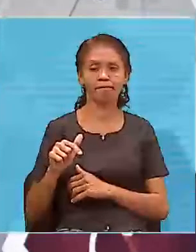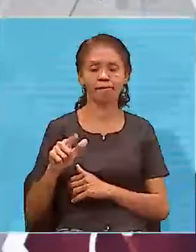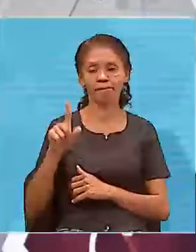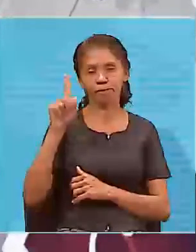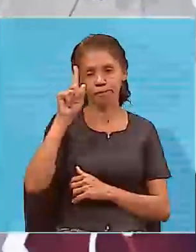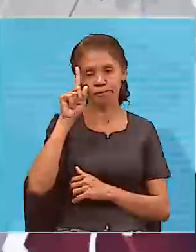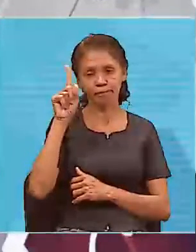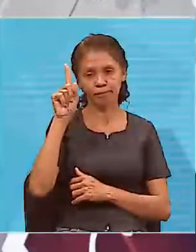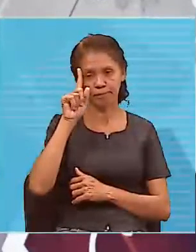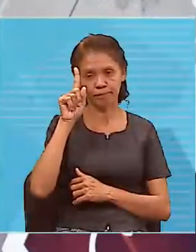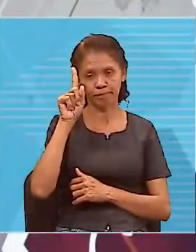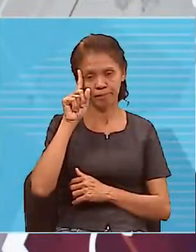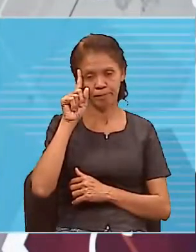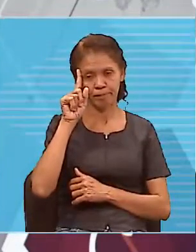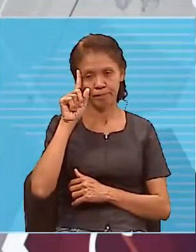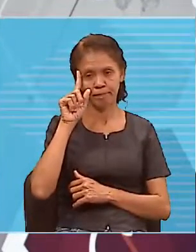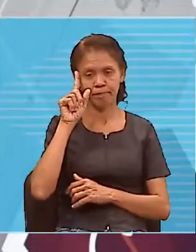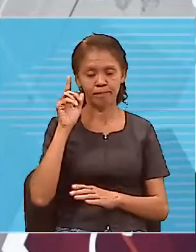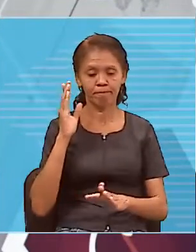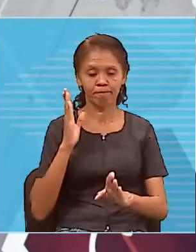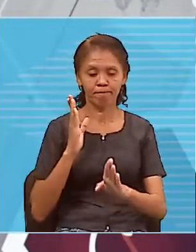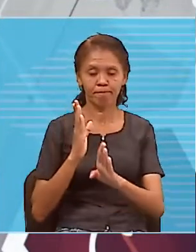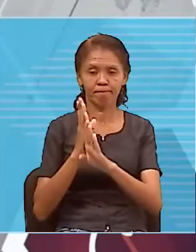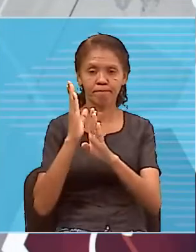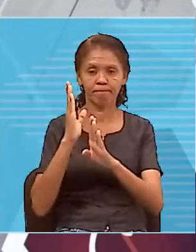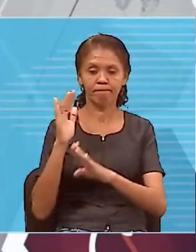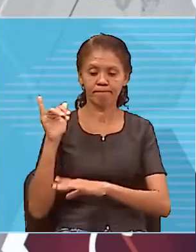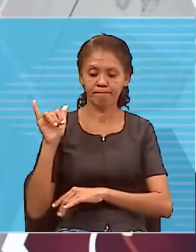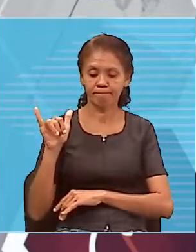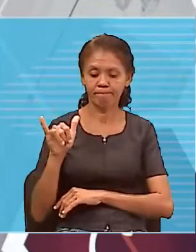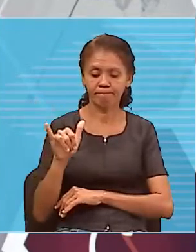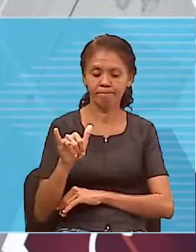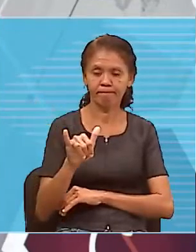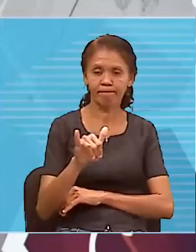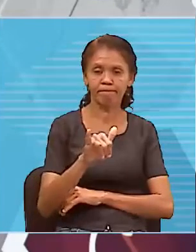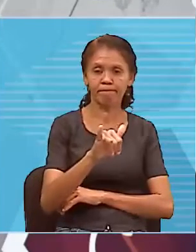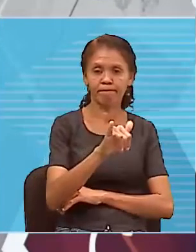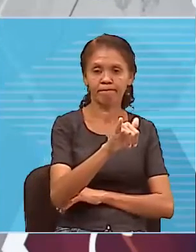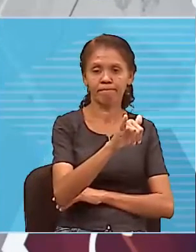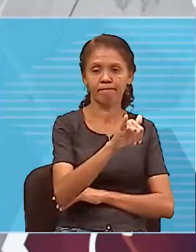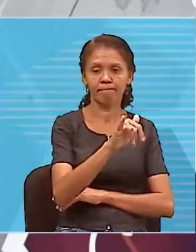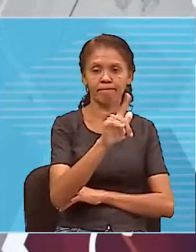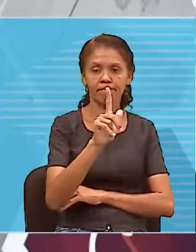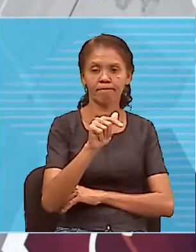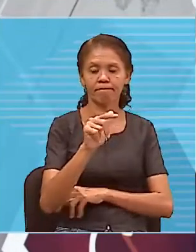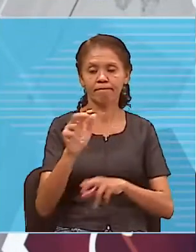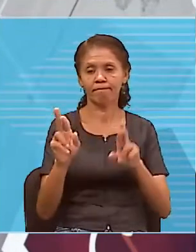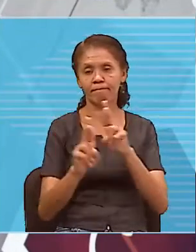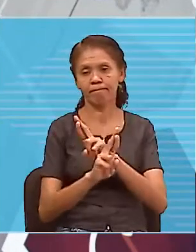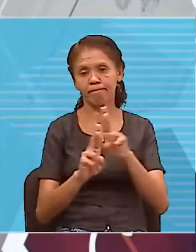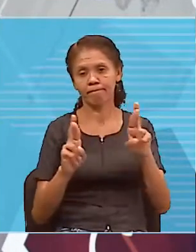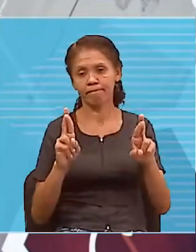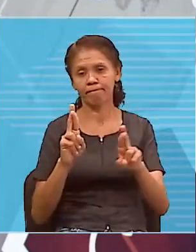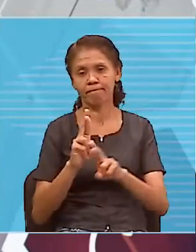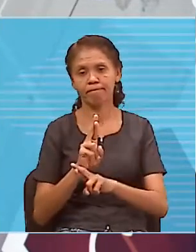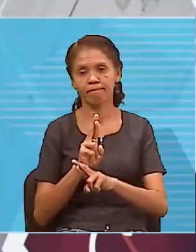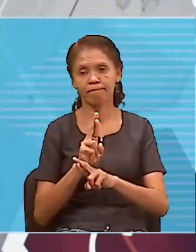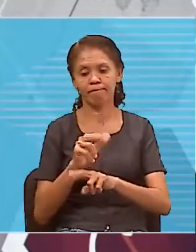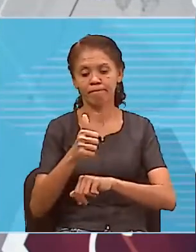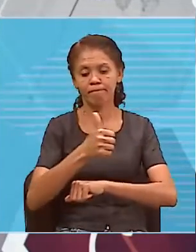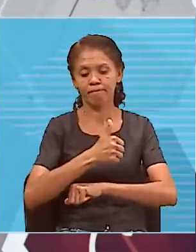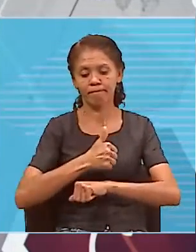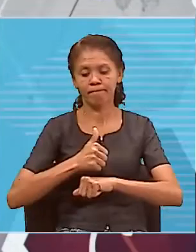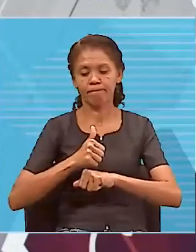está presente nos aviões é o caso dos pilotos